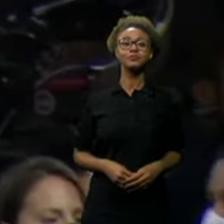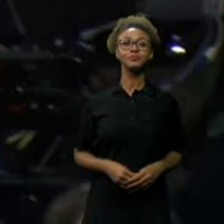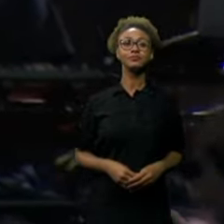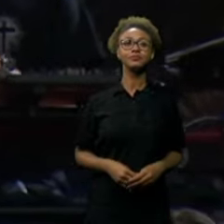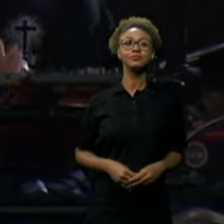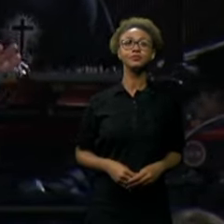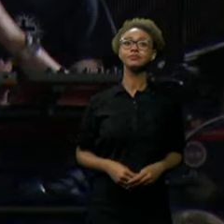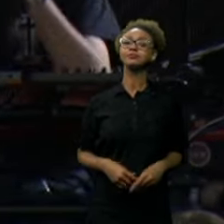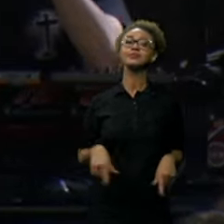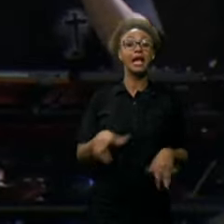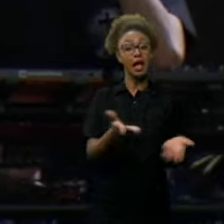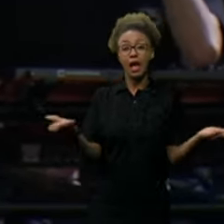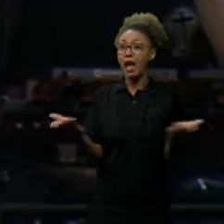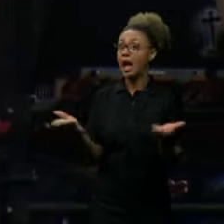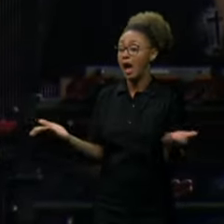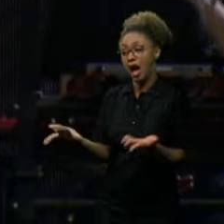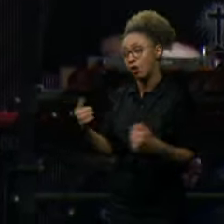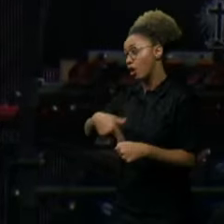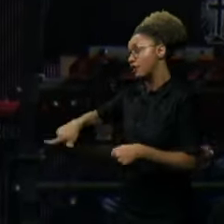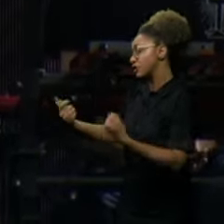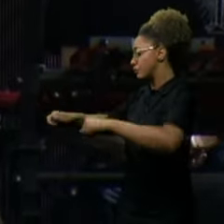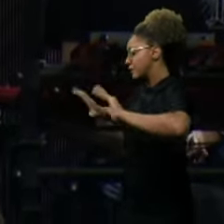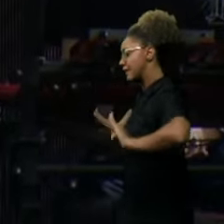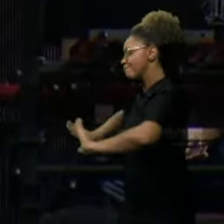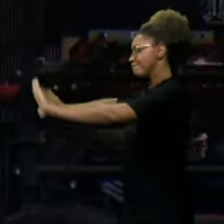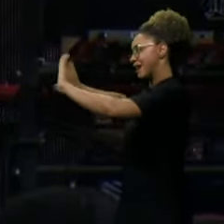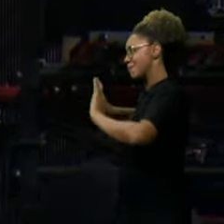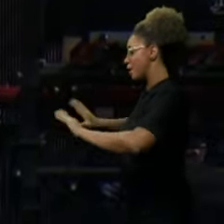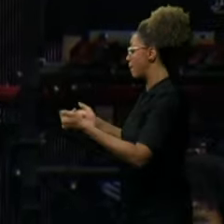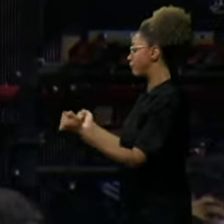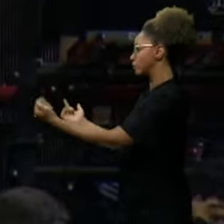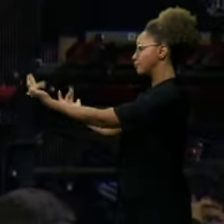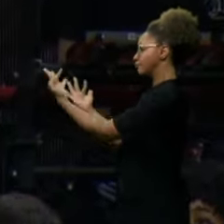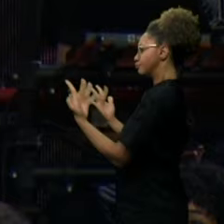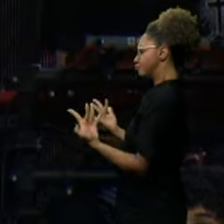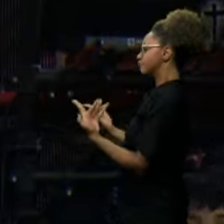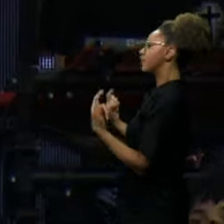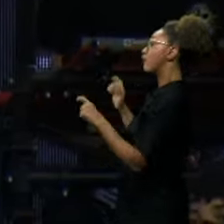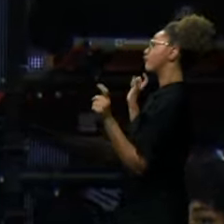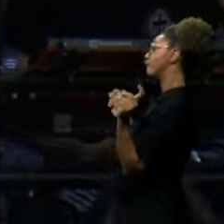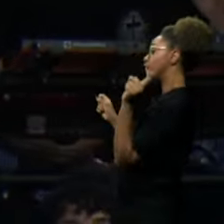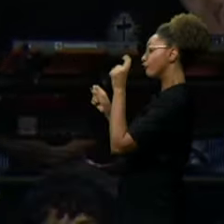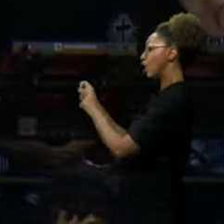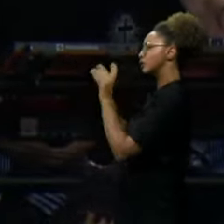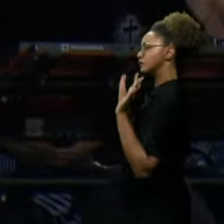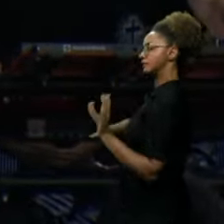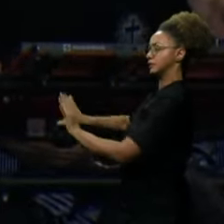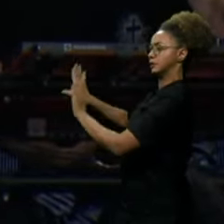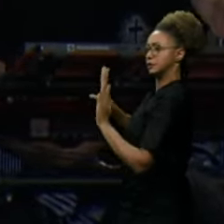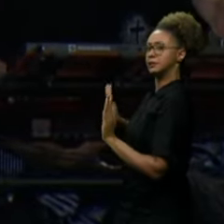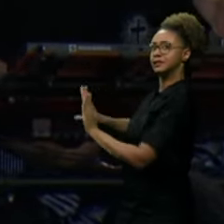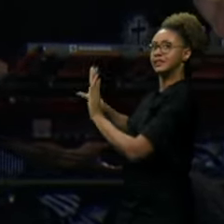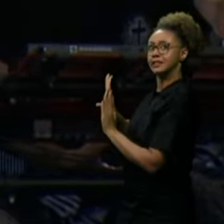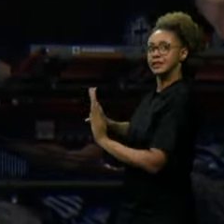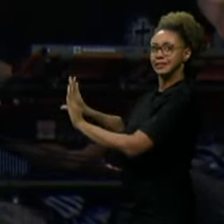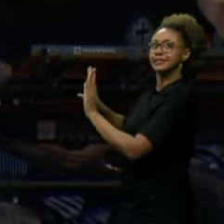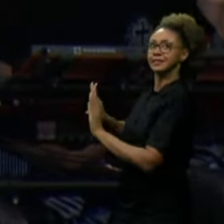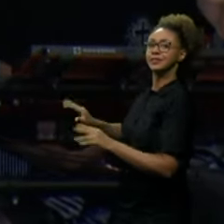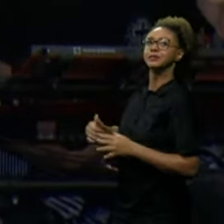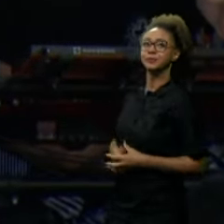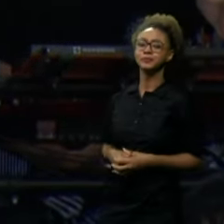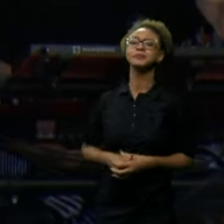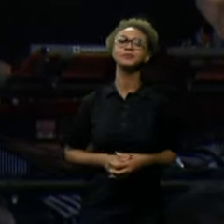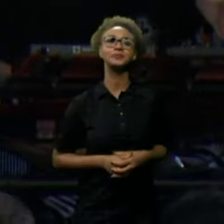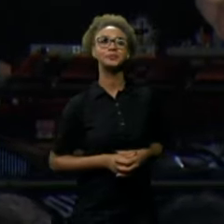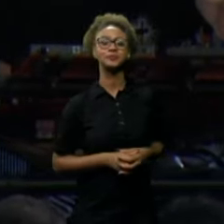vamos ter tem que ir muito lá para trás muito feliz avançaram demais volta lá bem profundo bem forno abre